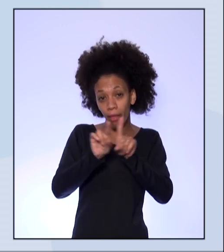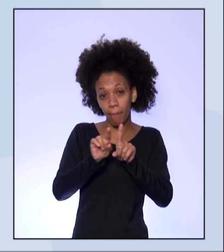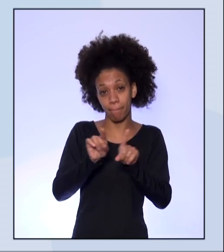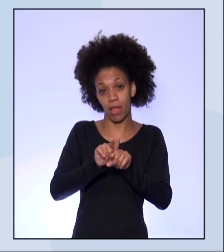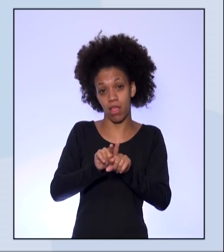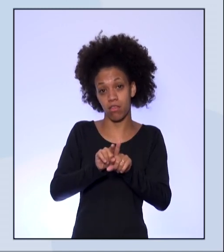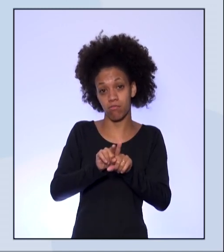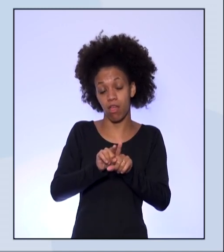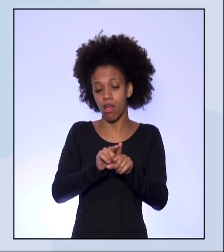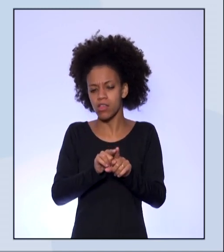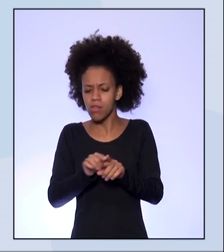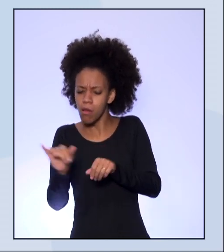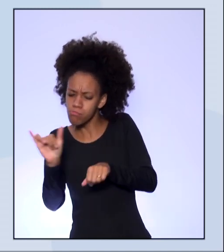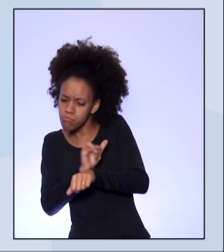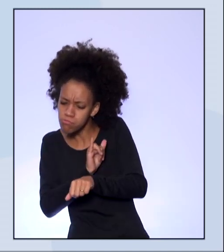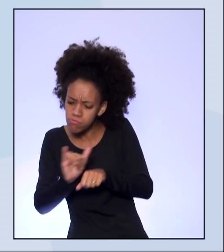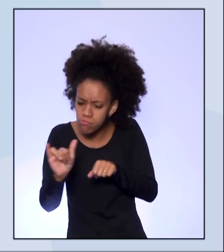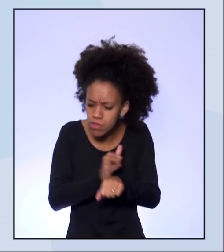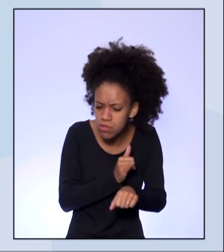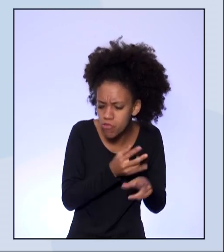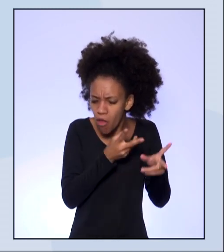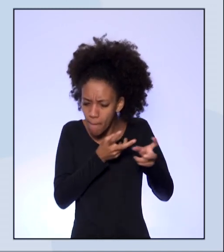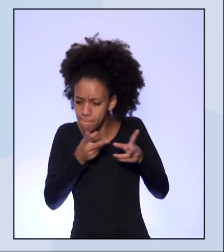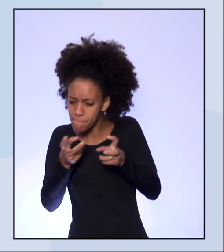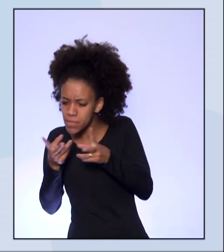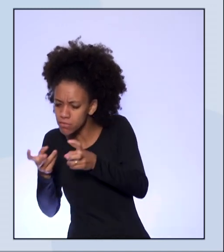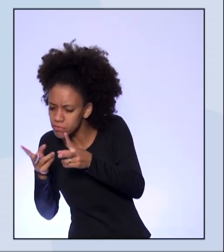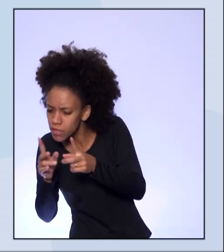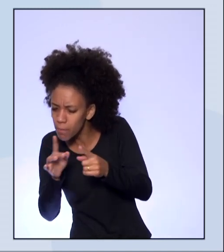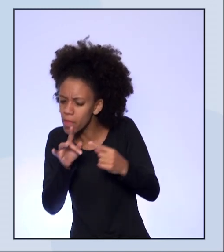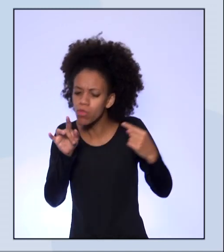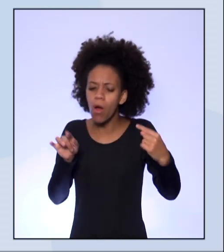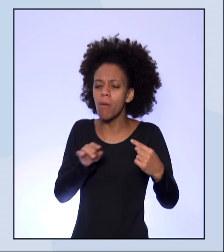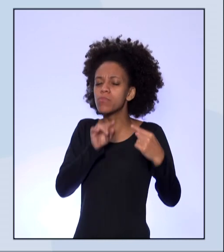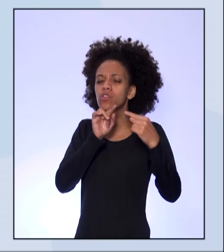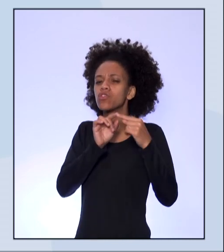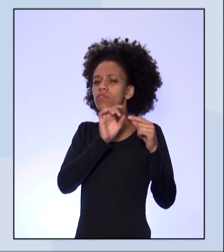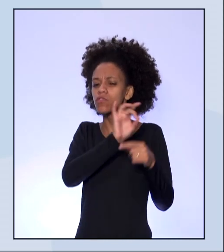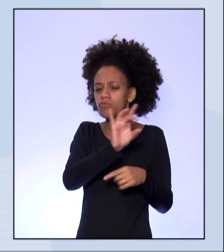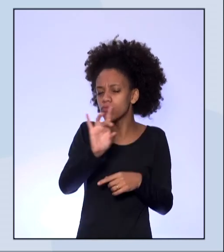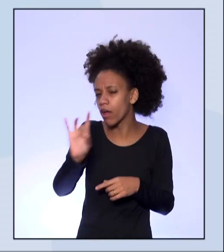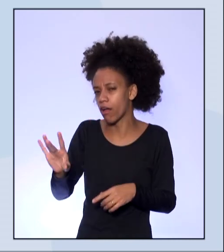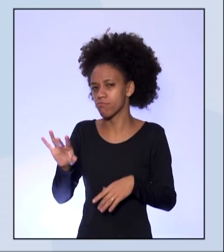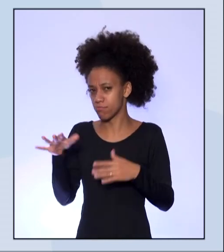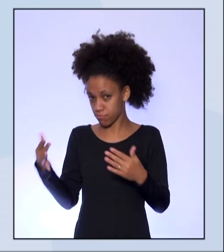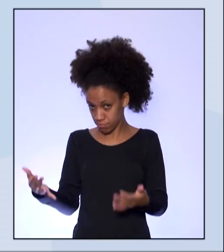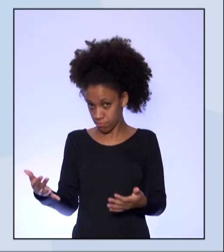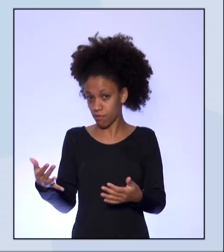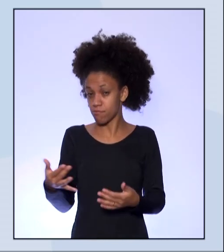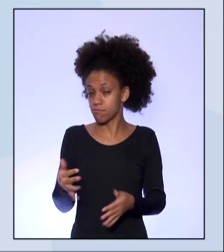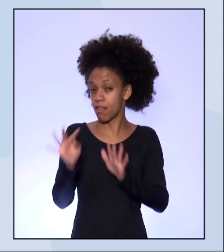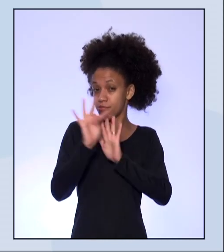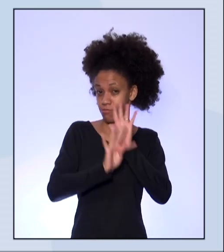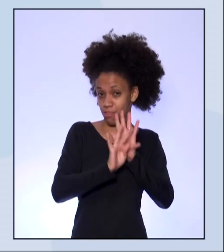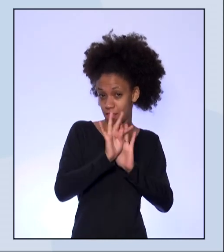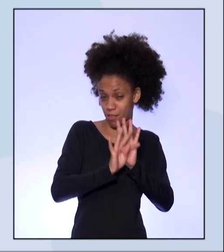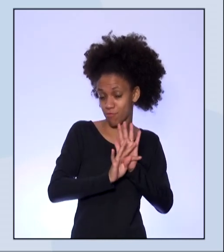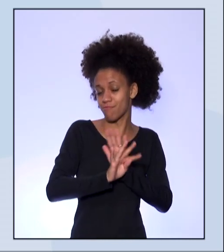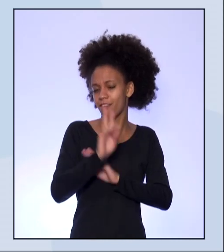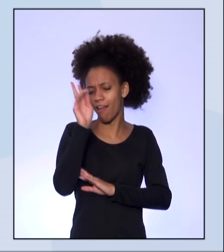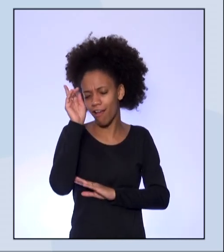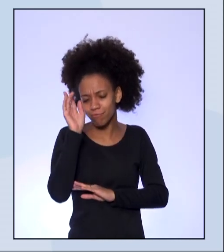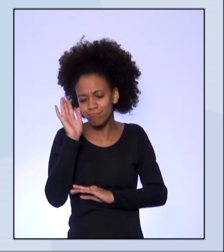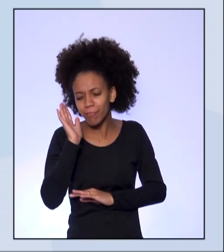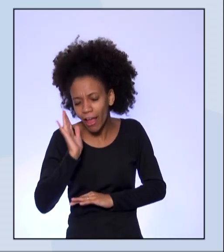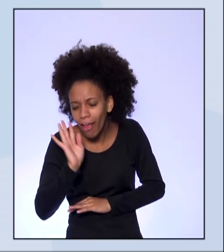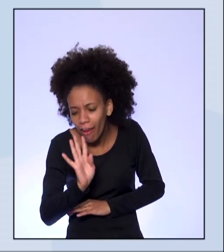fazer uso das estratégias identificando o sentido de humor e ironia nestes textos tão legais que são as tirinhas,